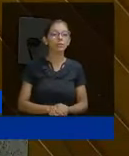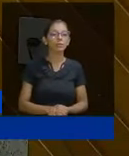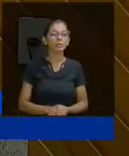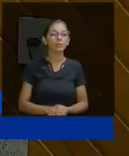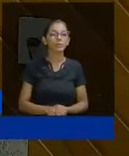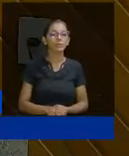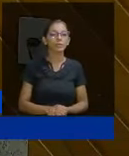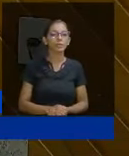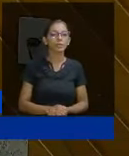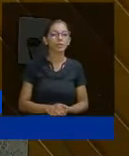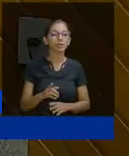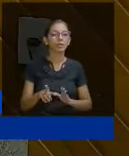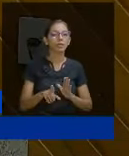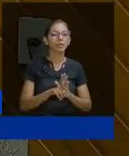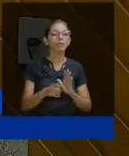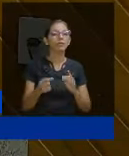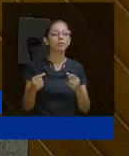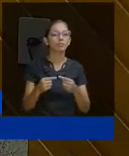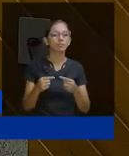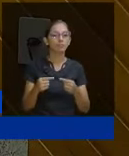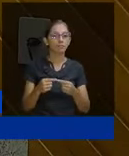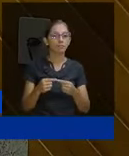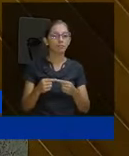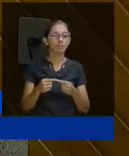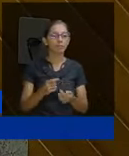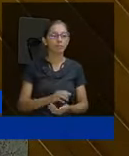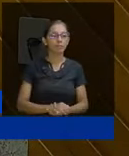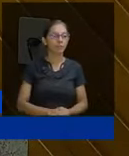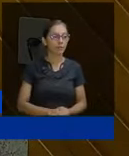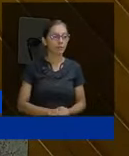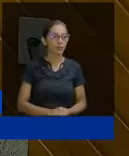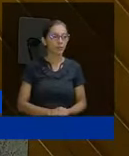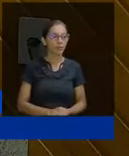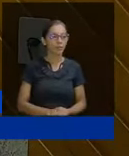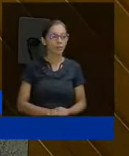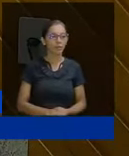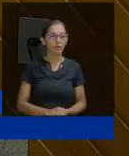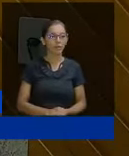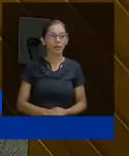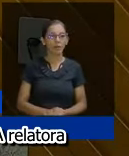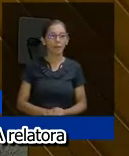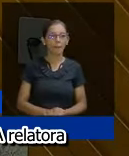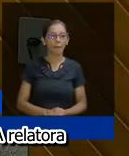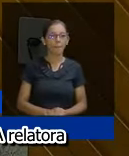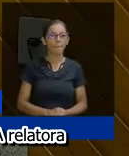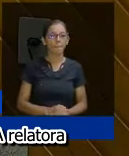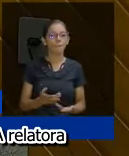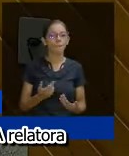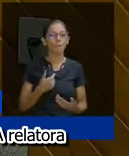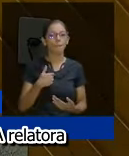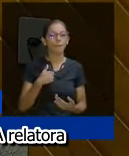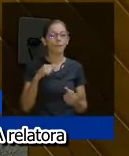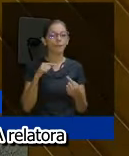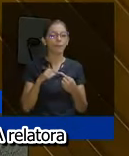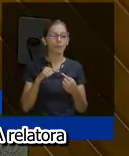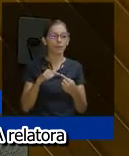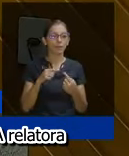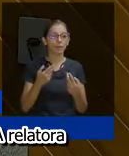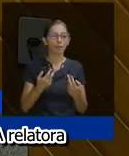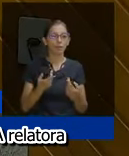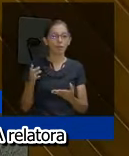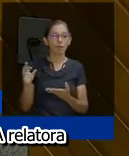divergir dessa decisão do parecer técnico. E esse é o meu posicionamento relacionado